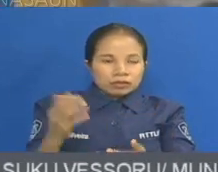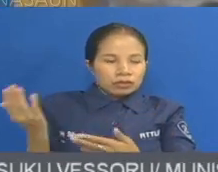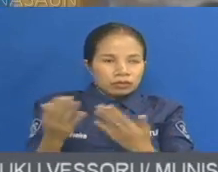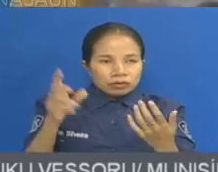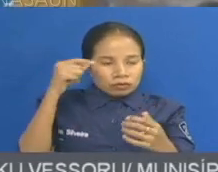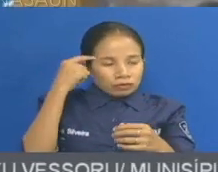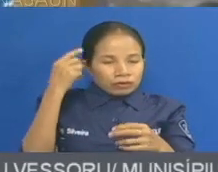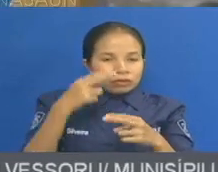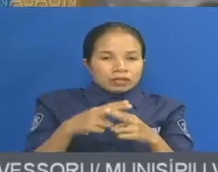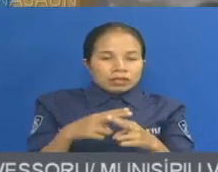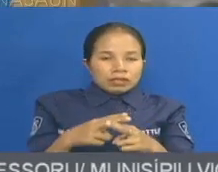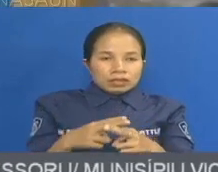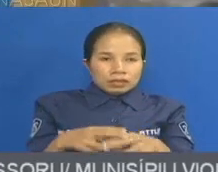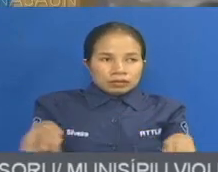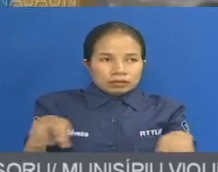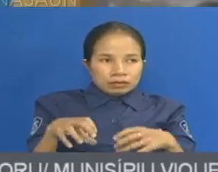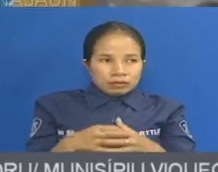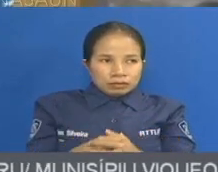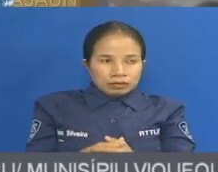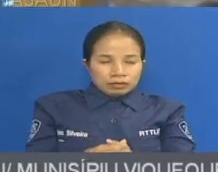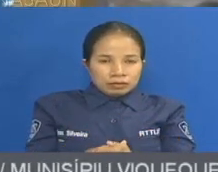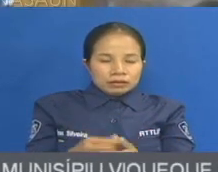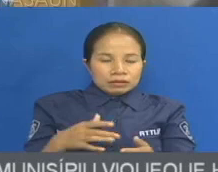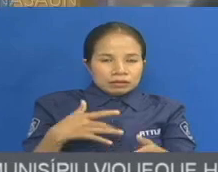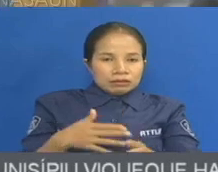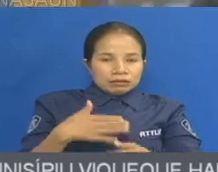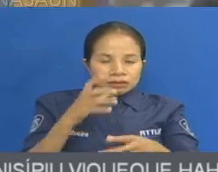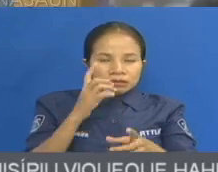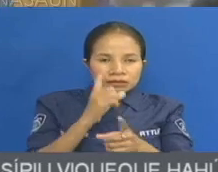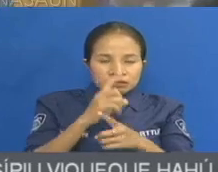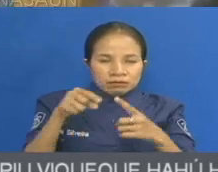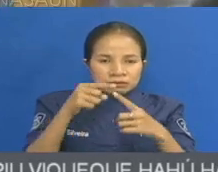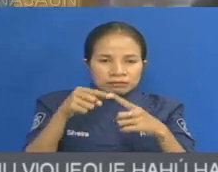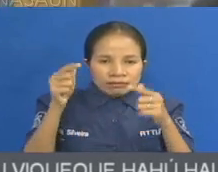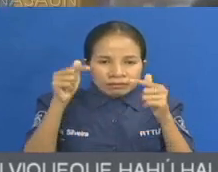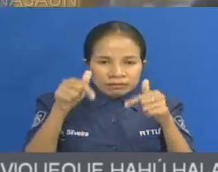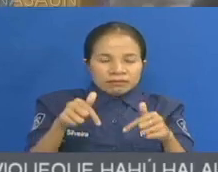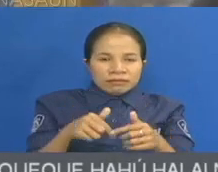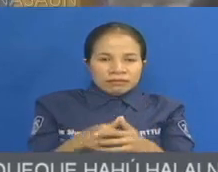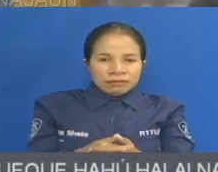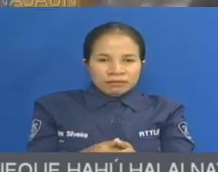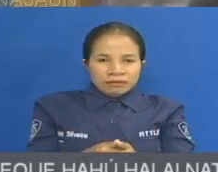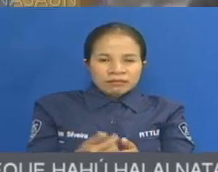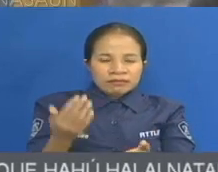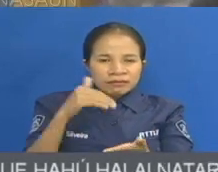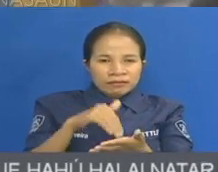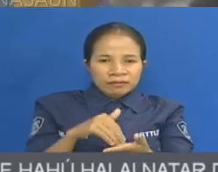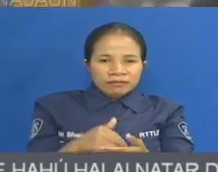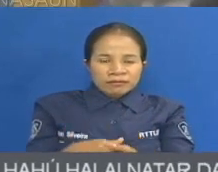ao ministro da Administração Estadual, contente que eles vão ver uma testemunha da Lidatam, para o progresso